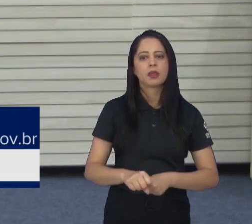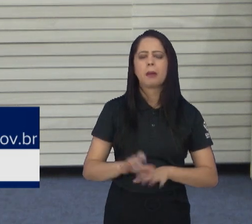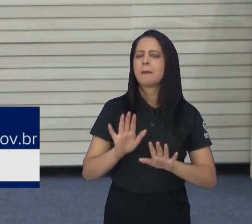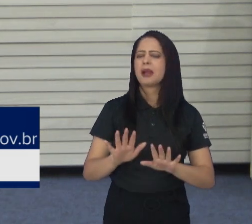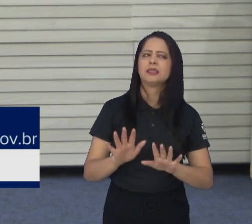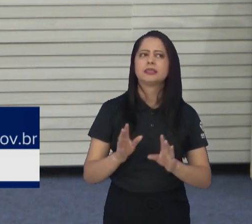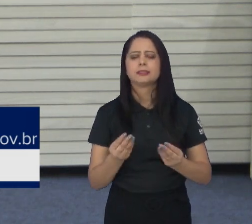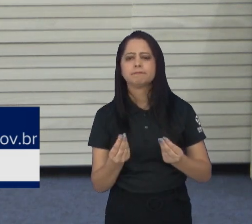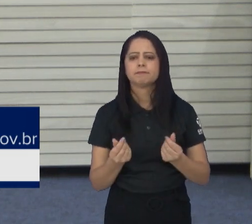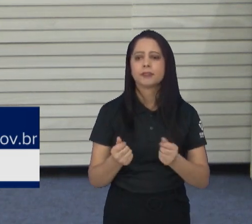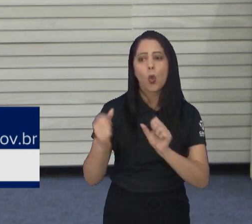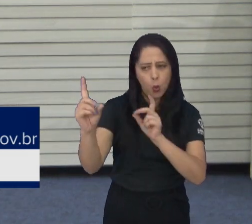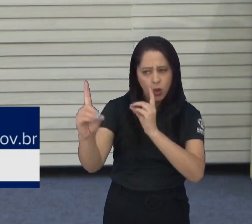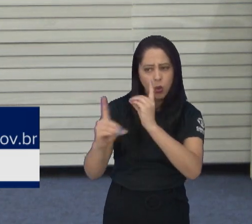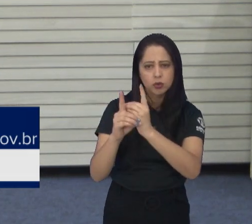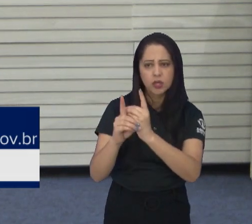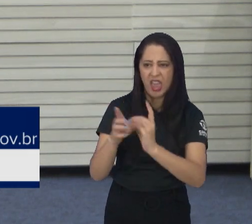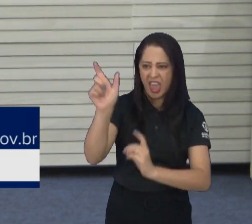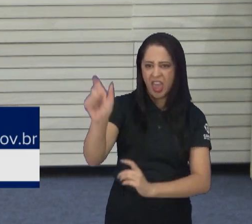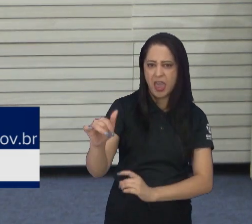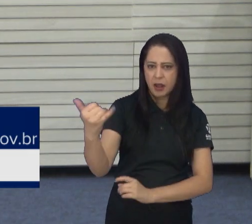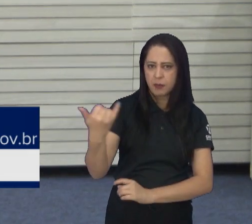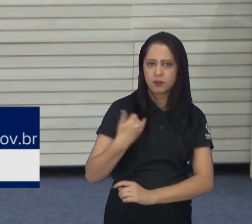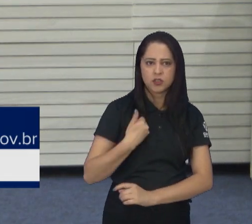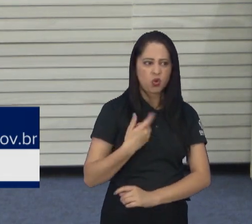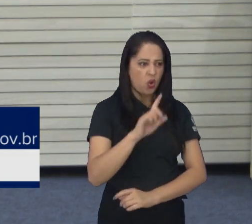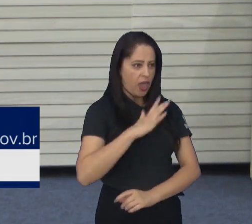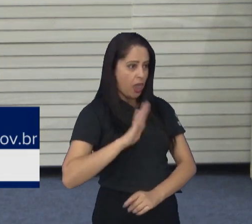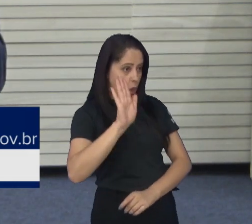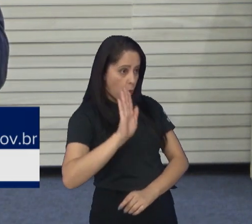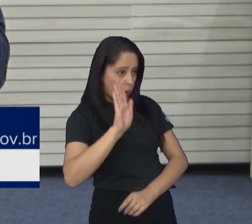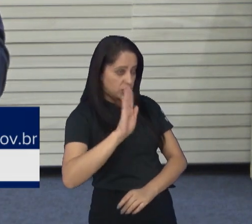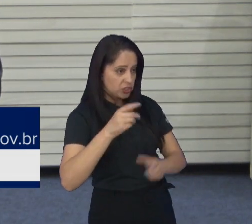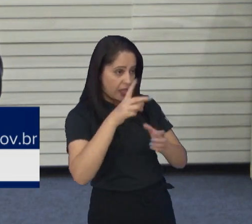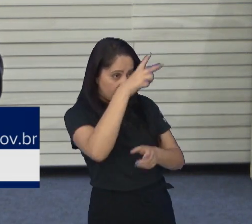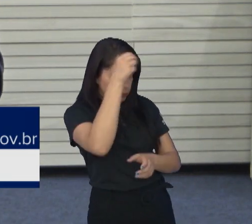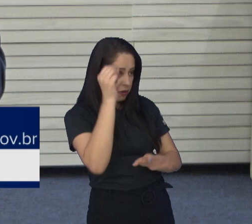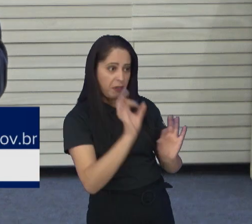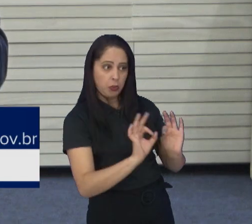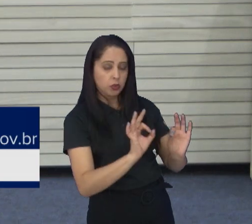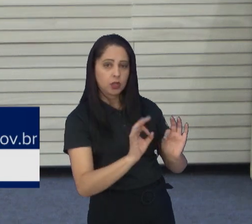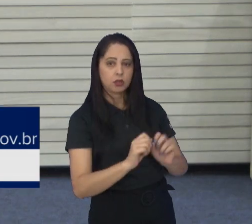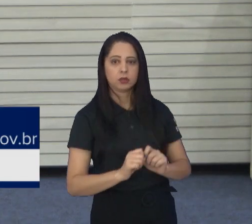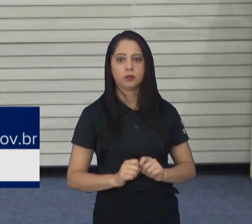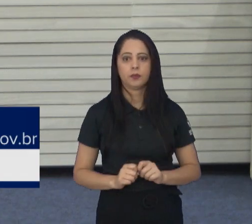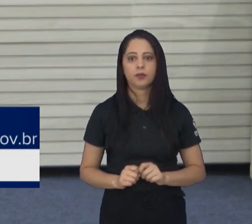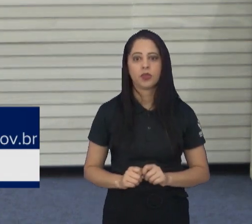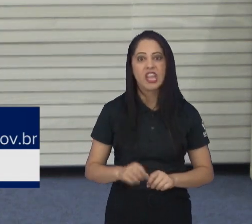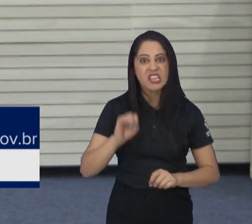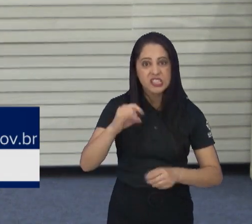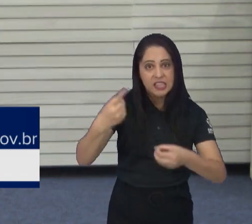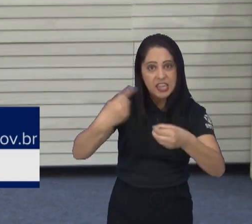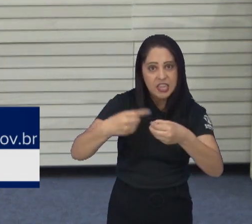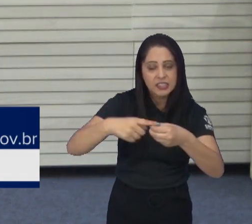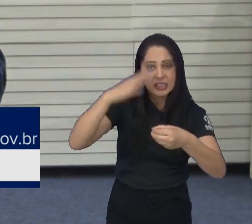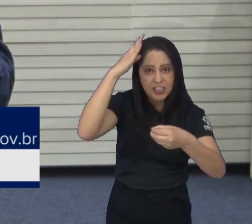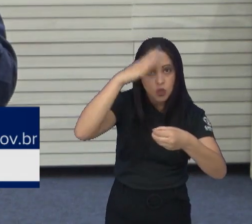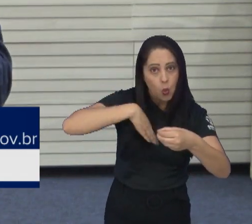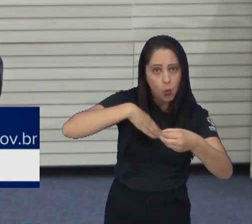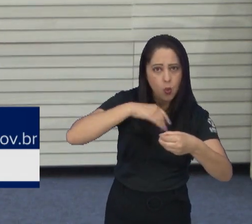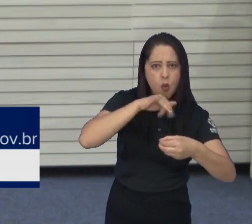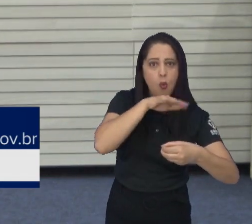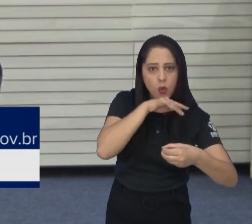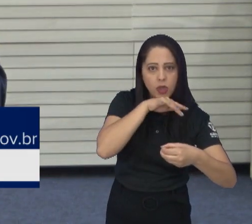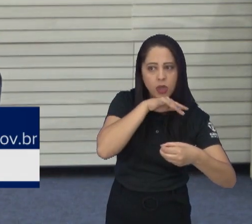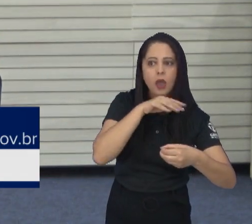inclusive o vereador Zé Luiz, ele me disse que ele não é candidato a prefeito. Se a cidade tivesse mal, ele viria.